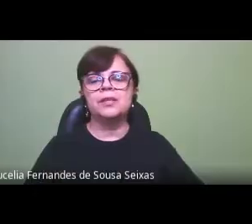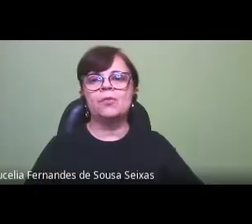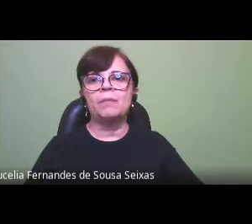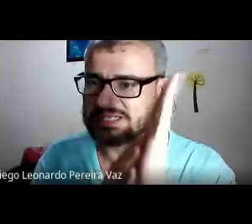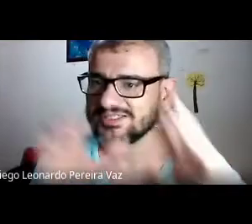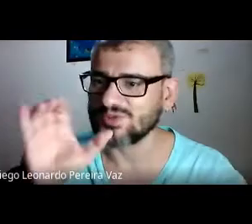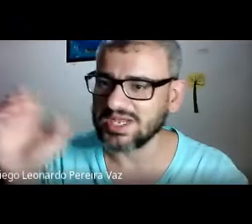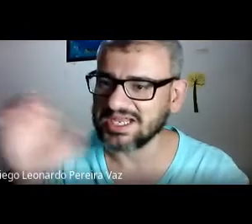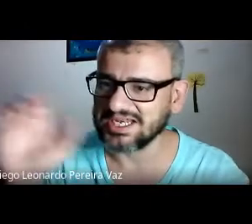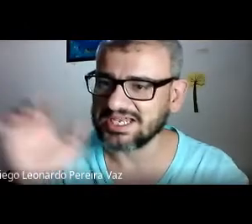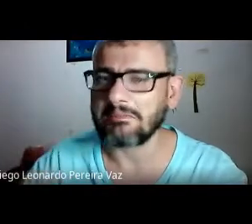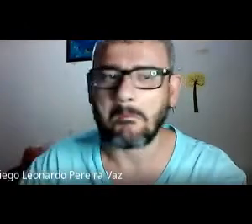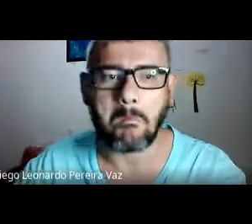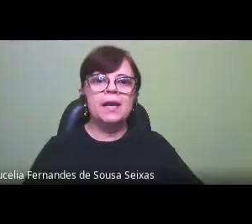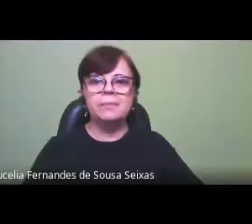aqui, então é a boca.